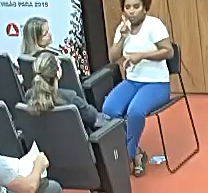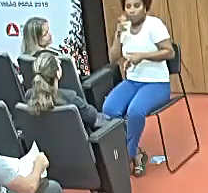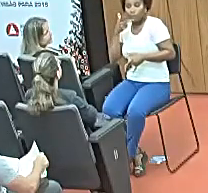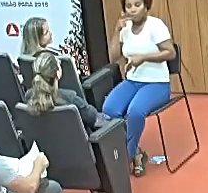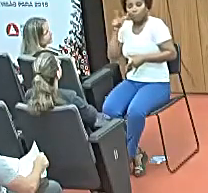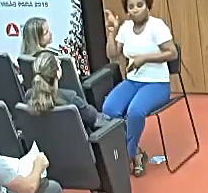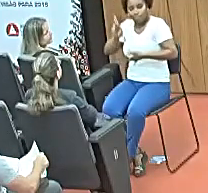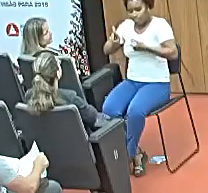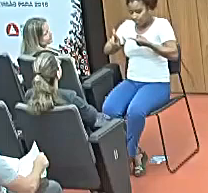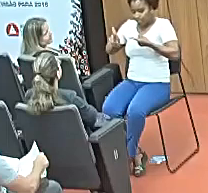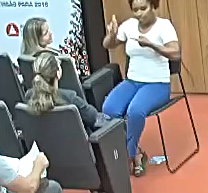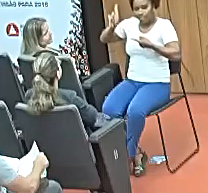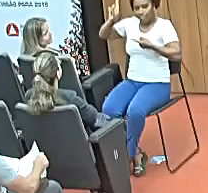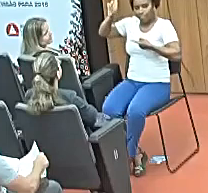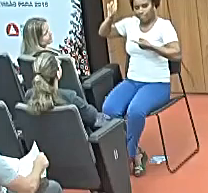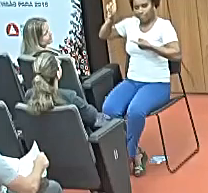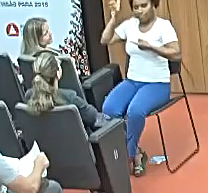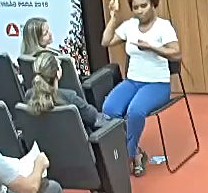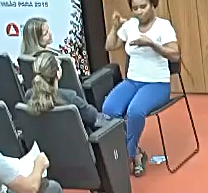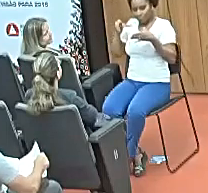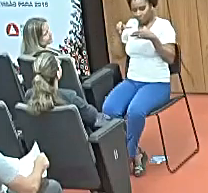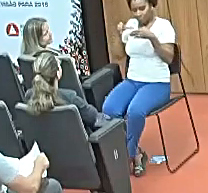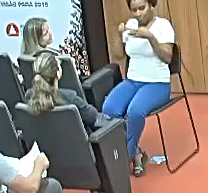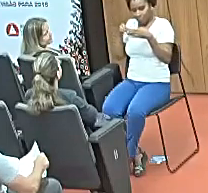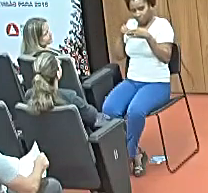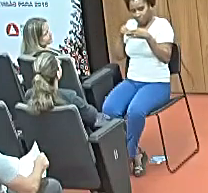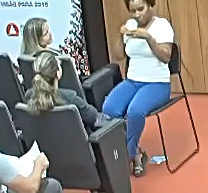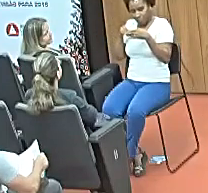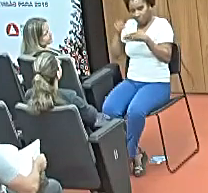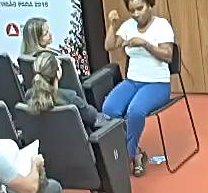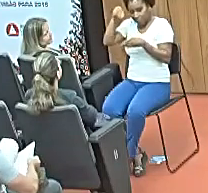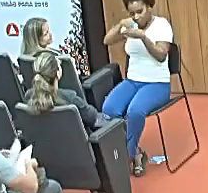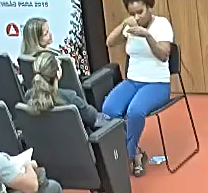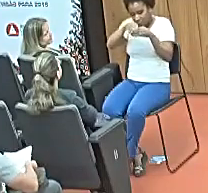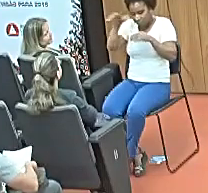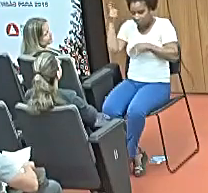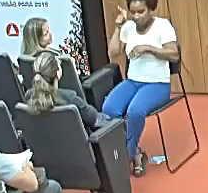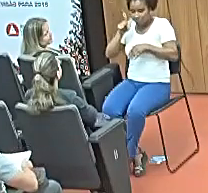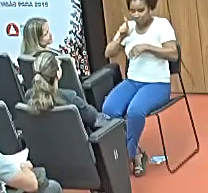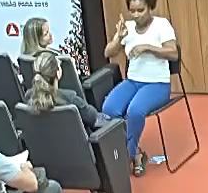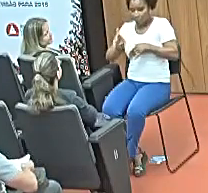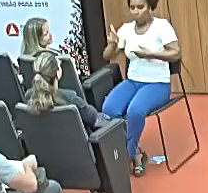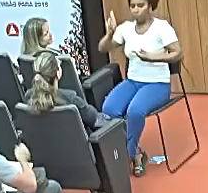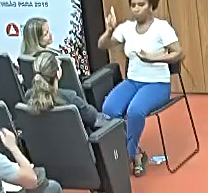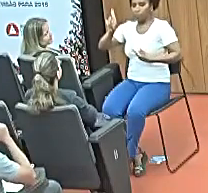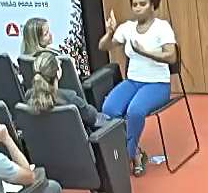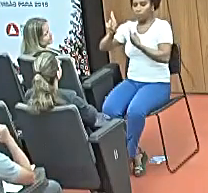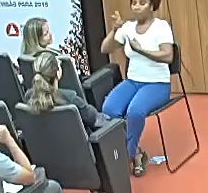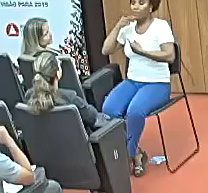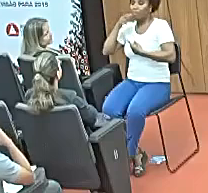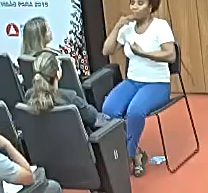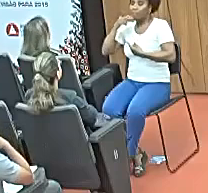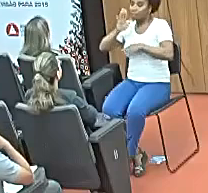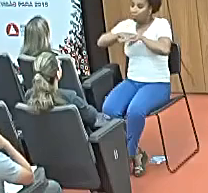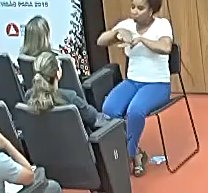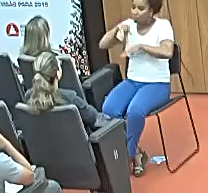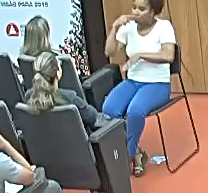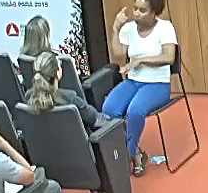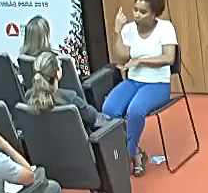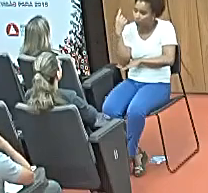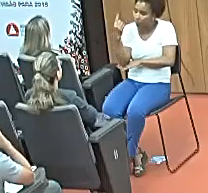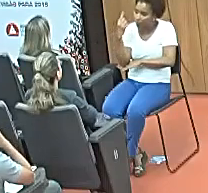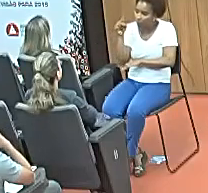como relatora e mais uma vez é pedir a colaboração dos dedos mas na análise dessas propostas